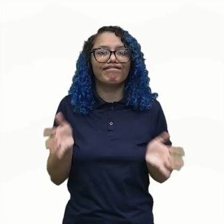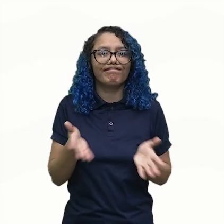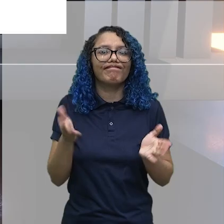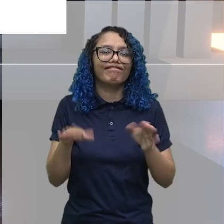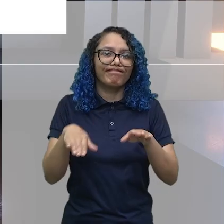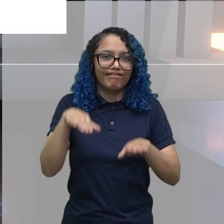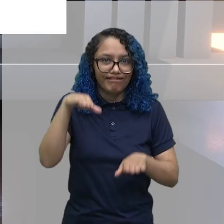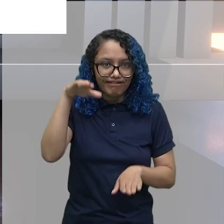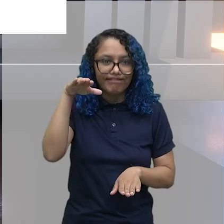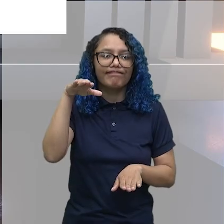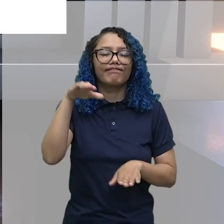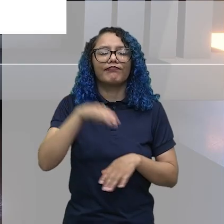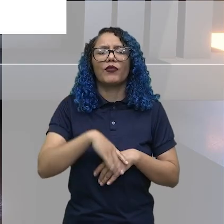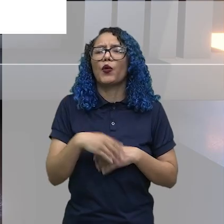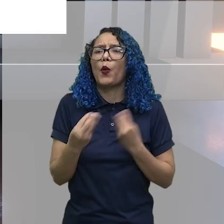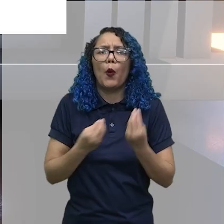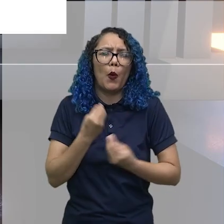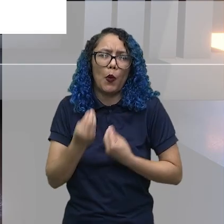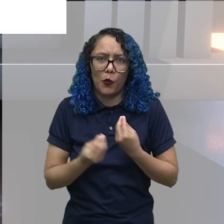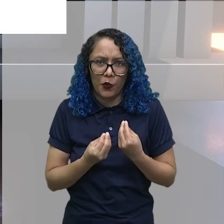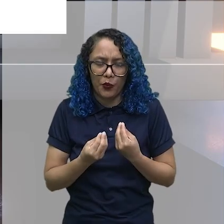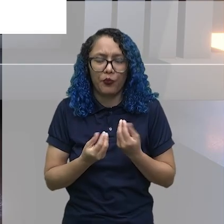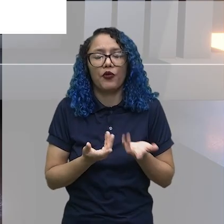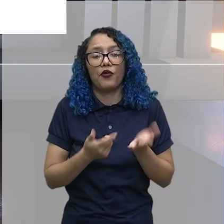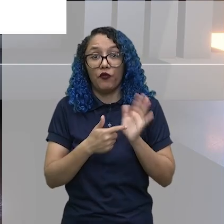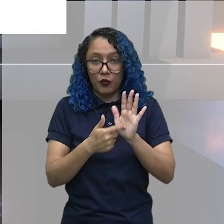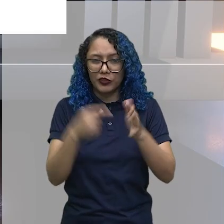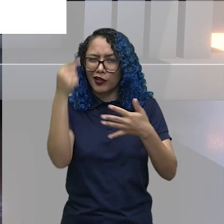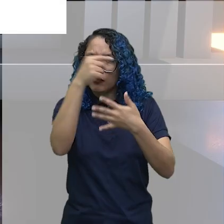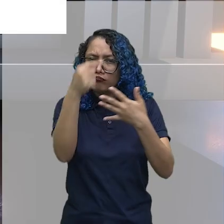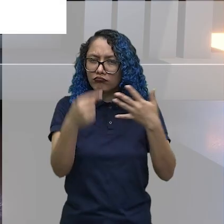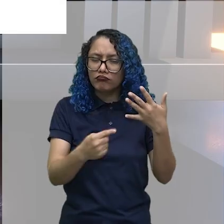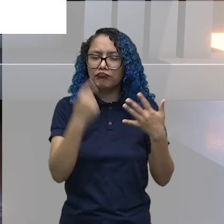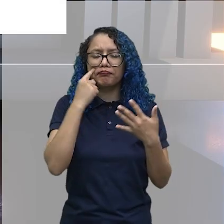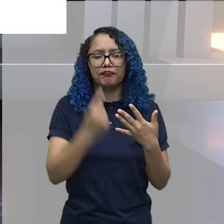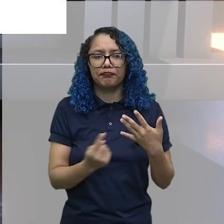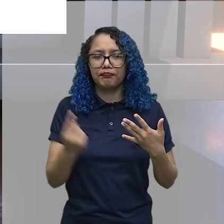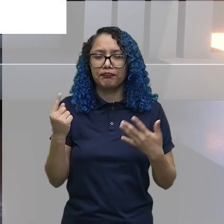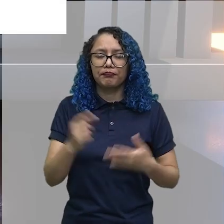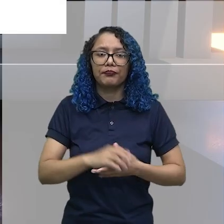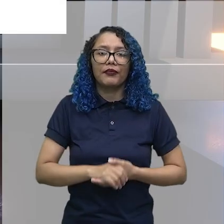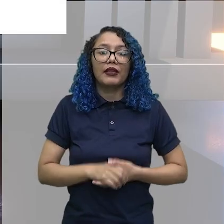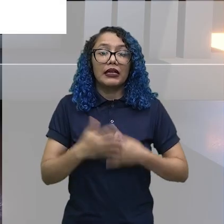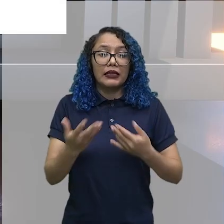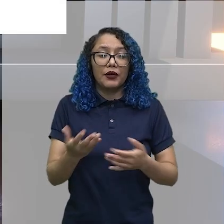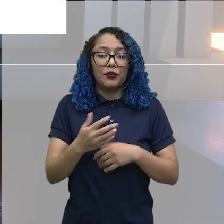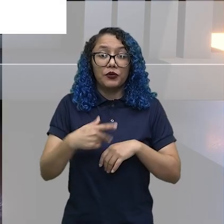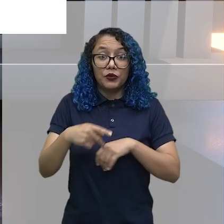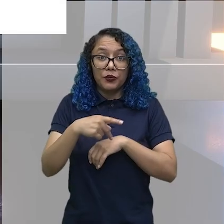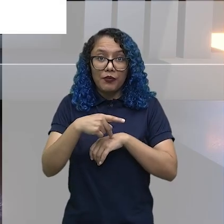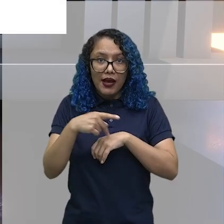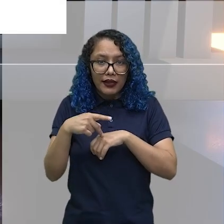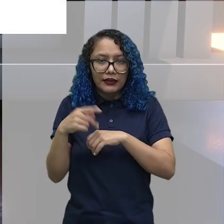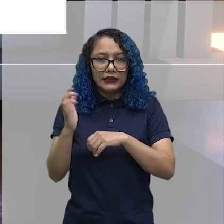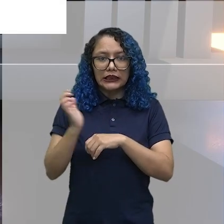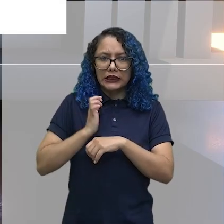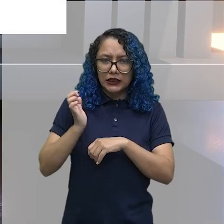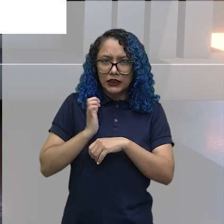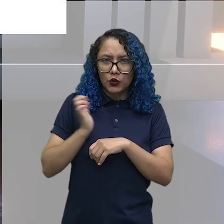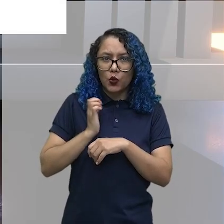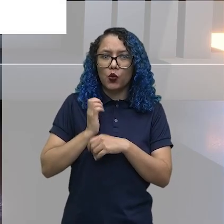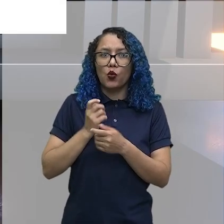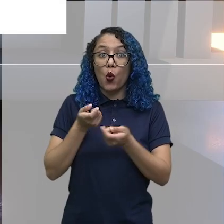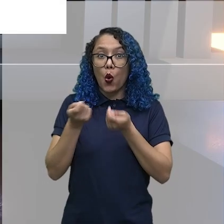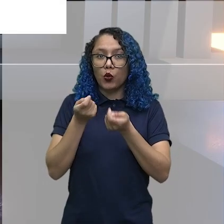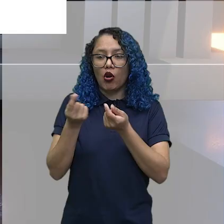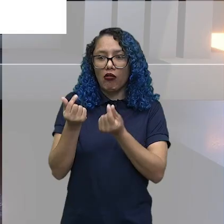forma, professor? Olha aqui alguns pontos comigo. Eh, os países ricos, eles concentram ali o